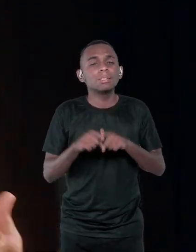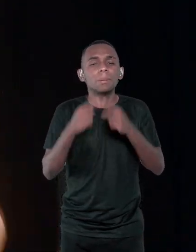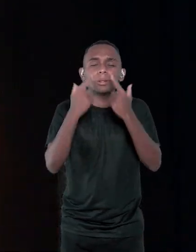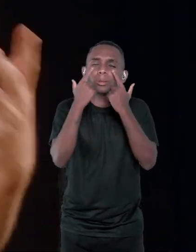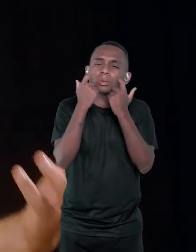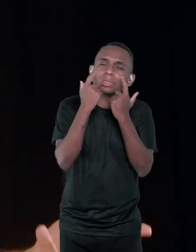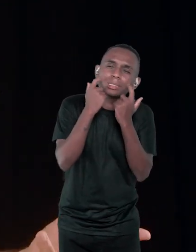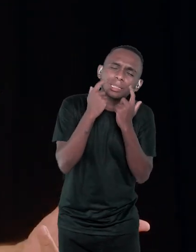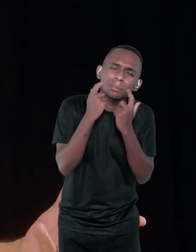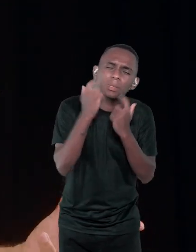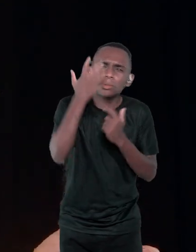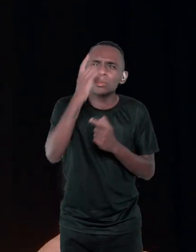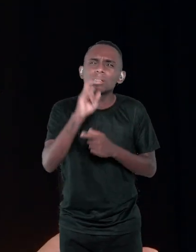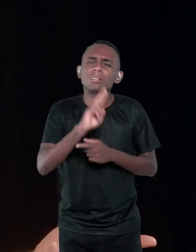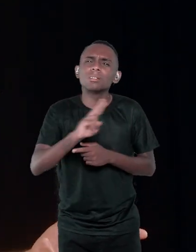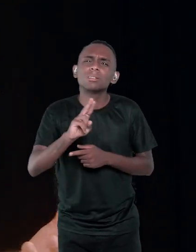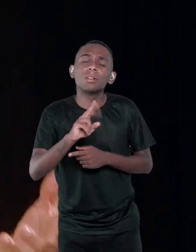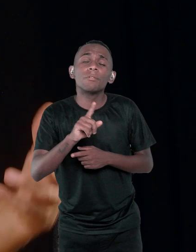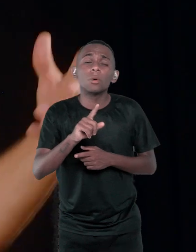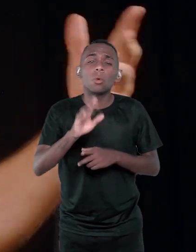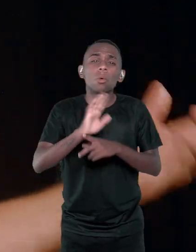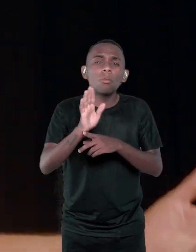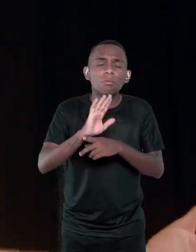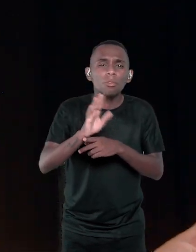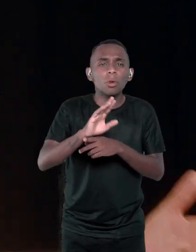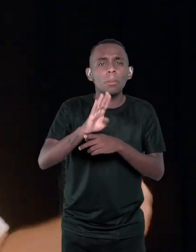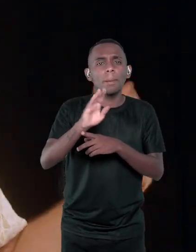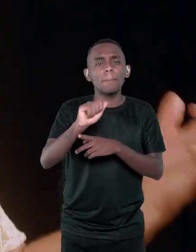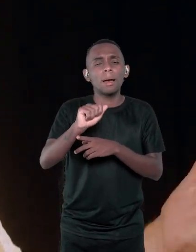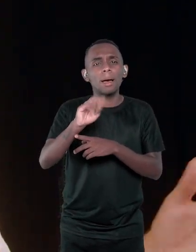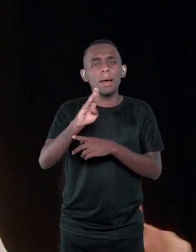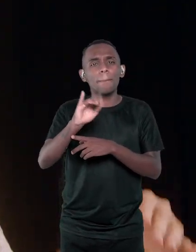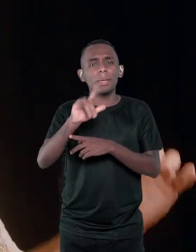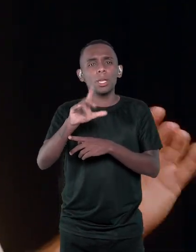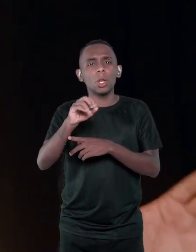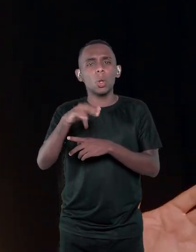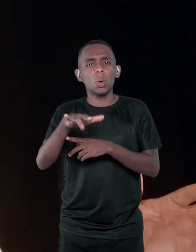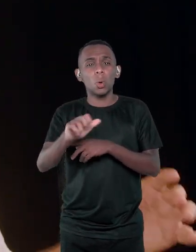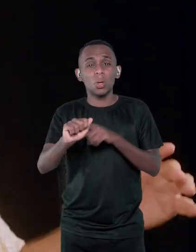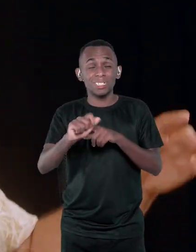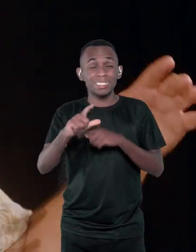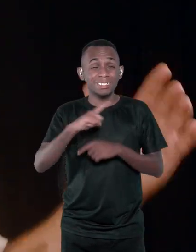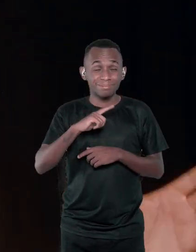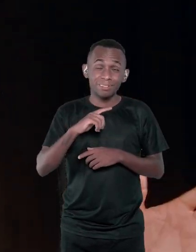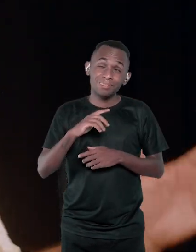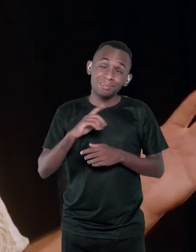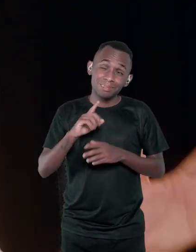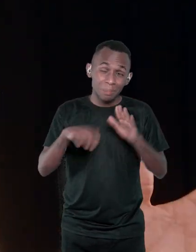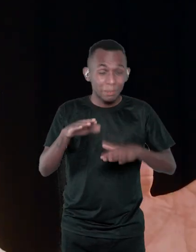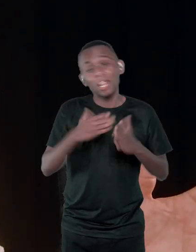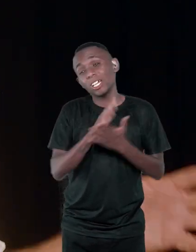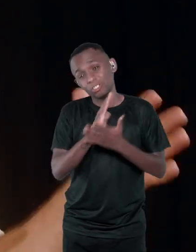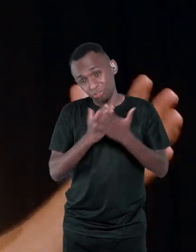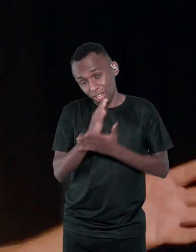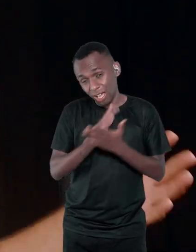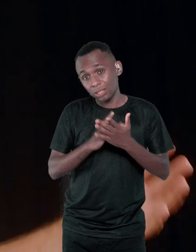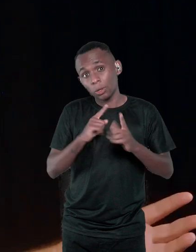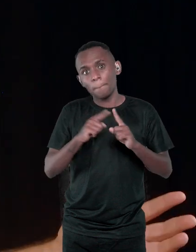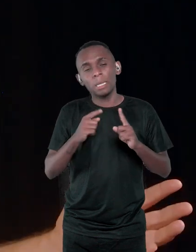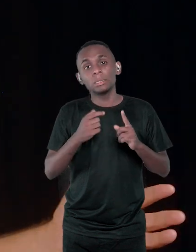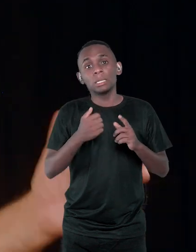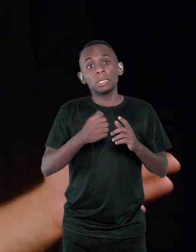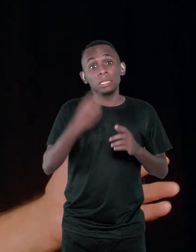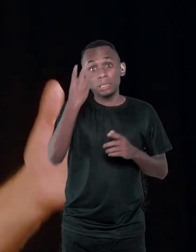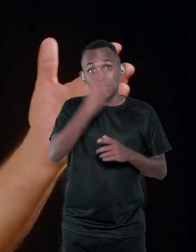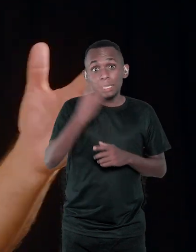lágrima. Não sei se vocês viram um filme chamado Babilônia. Ele é até bem chato, mas ele tem 3 horas, mas ele tem 1 hora. A primeira hora é